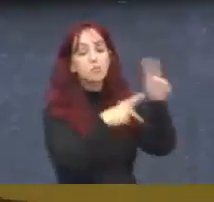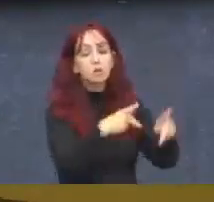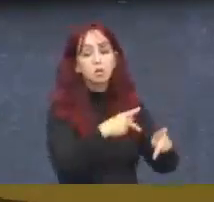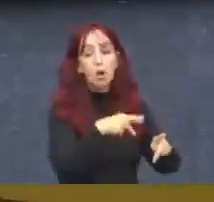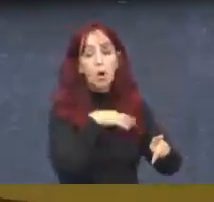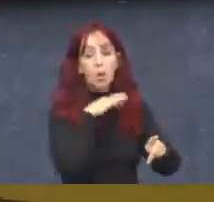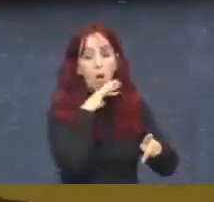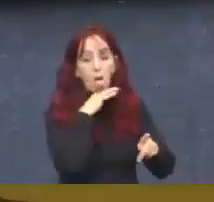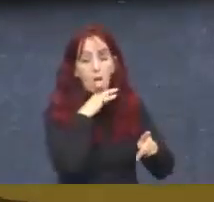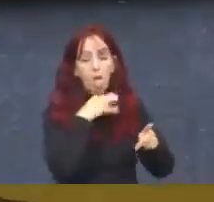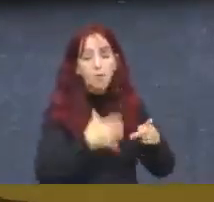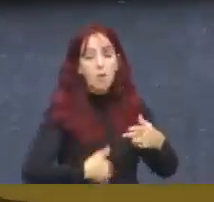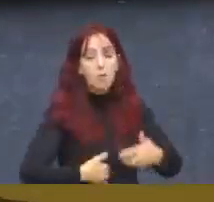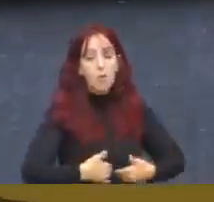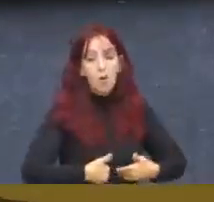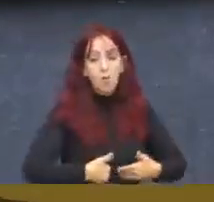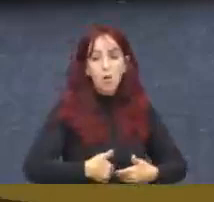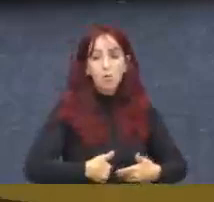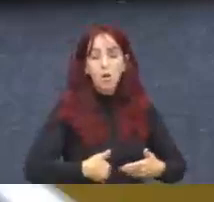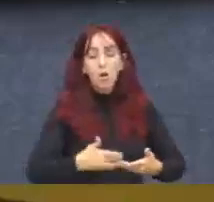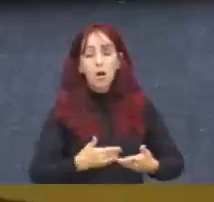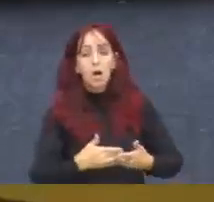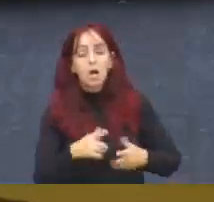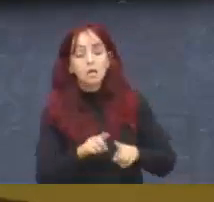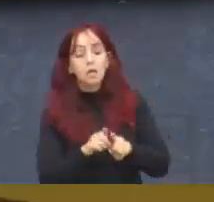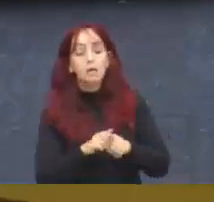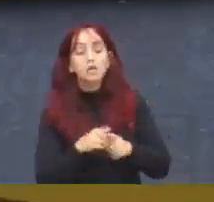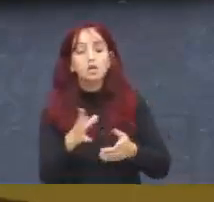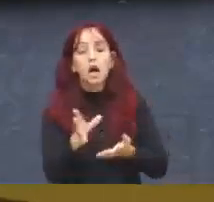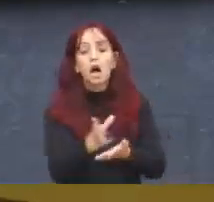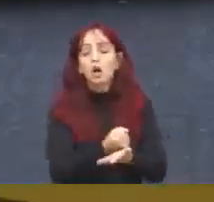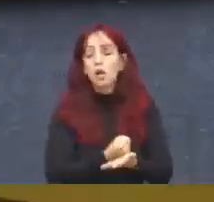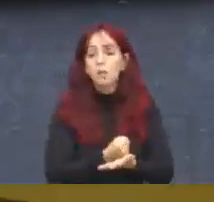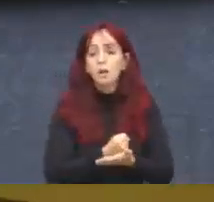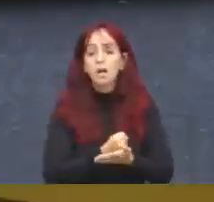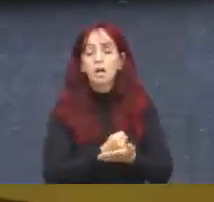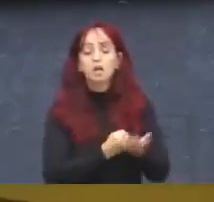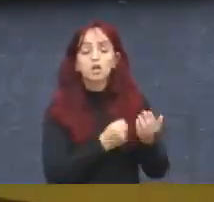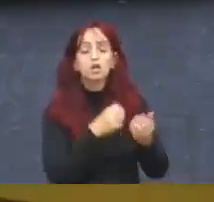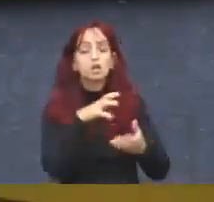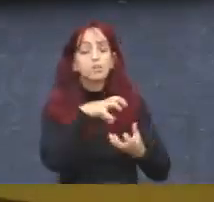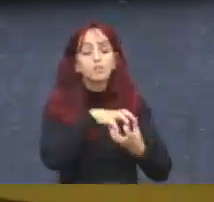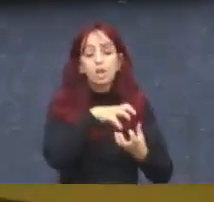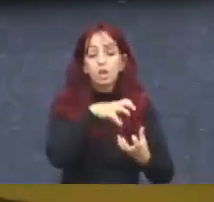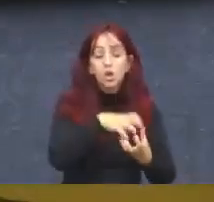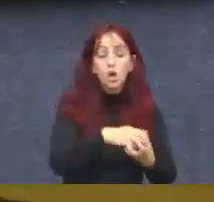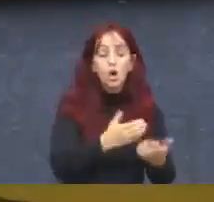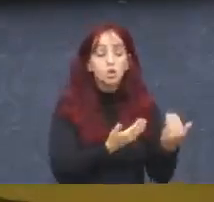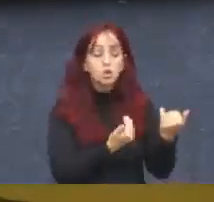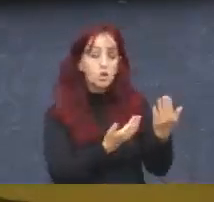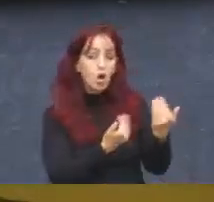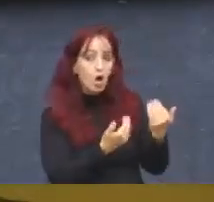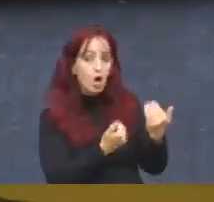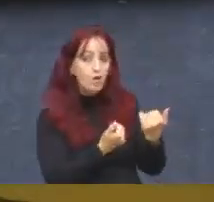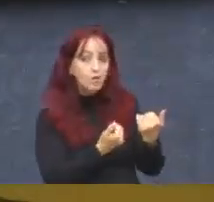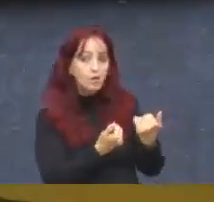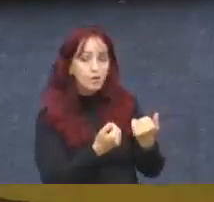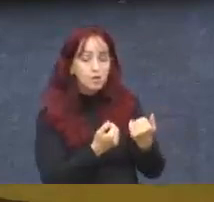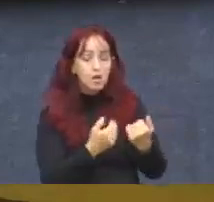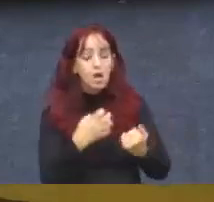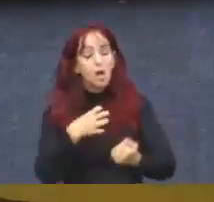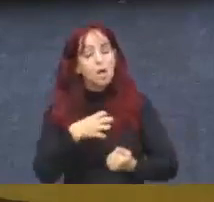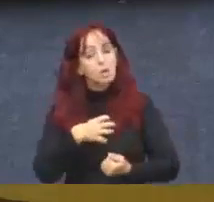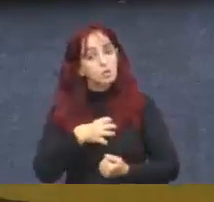ONG de acolhimento de idoso, de criança, de jovem, pegar alguma comida engraçada, do mesmo jeito que eu voltarei e